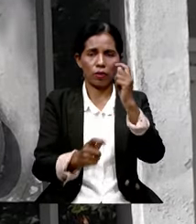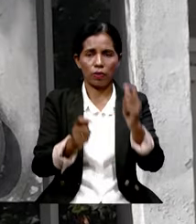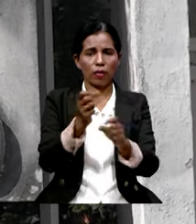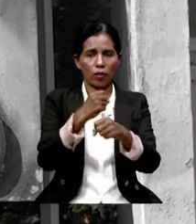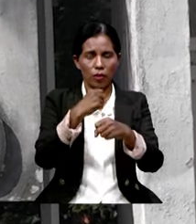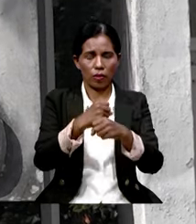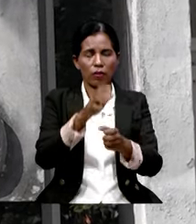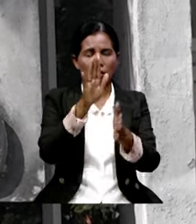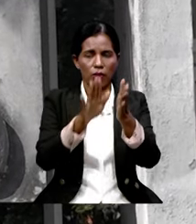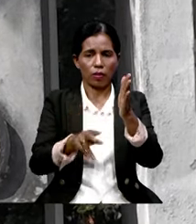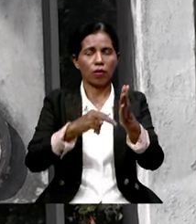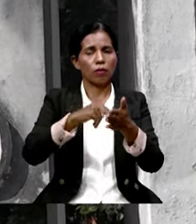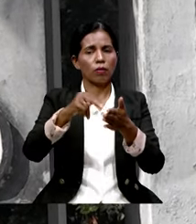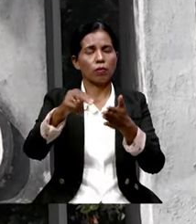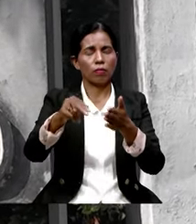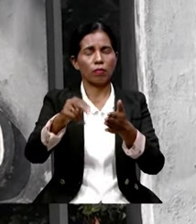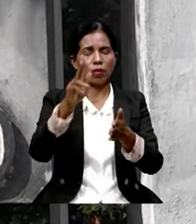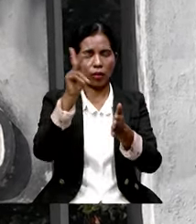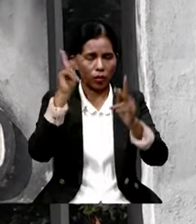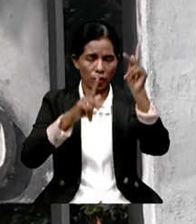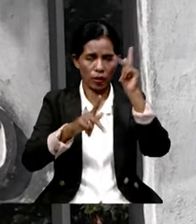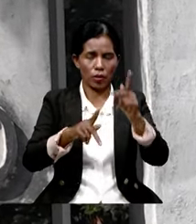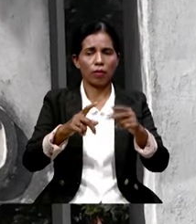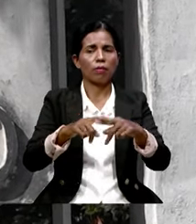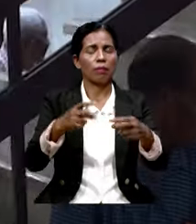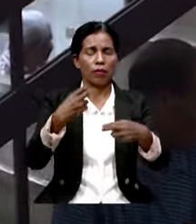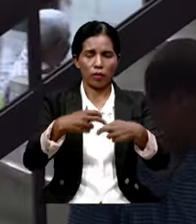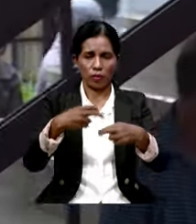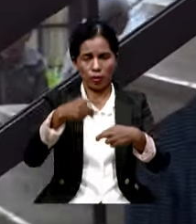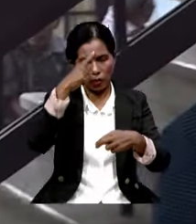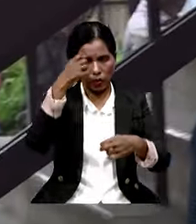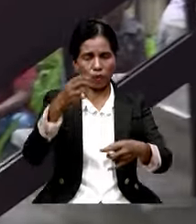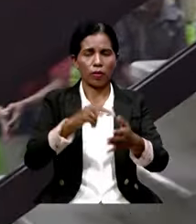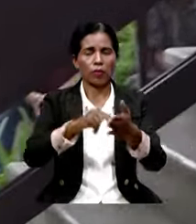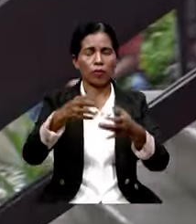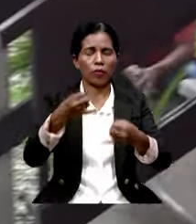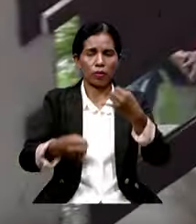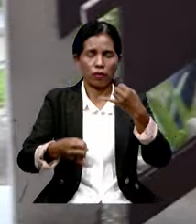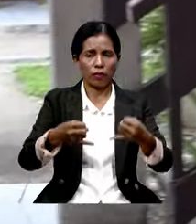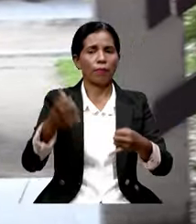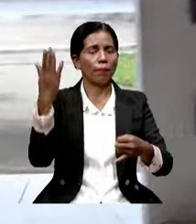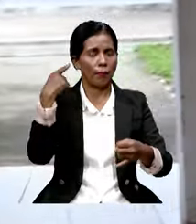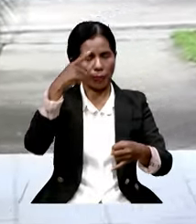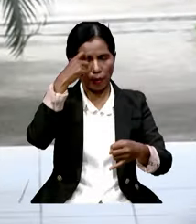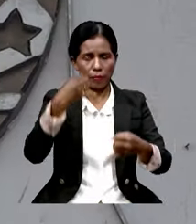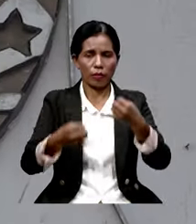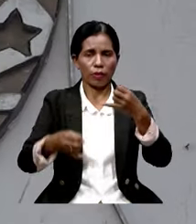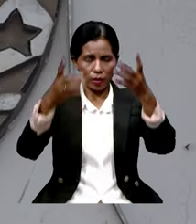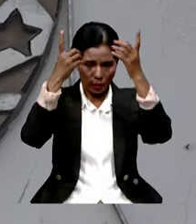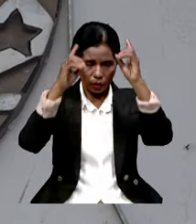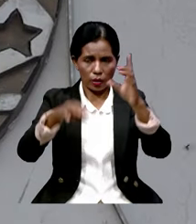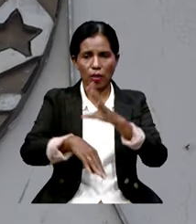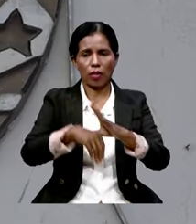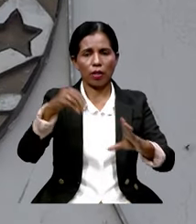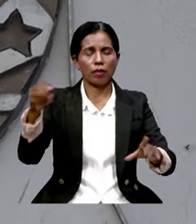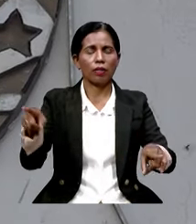hodi minimiza numero caso pendente mai be difícil tamba numero zuis nebe antes ne tamba zuis balo decidi sai hodi